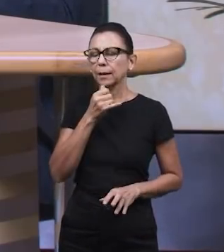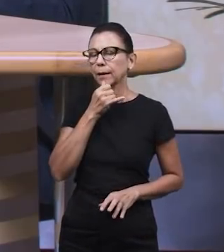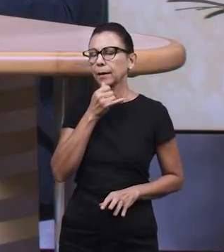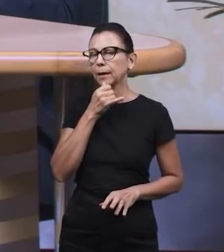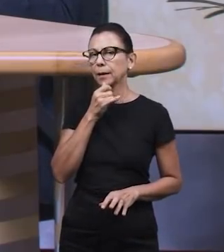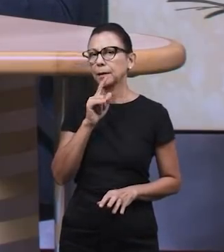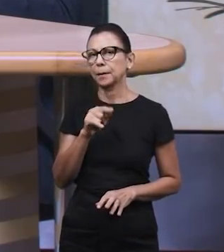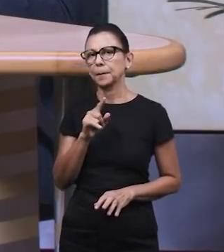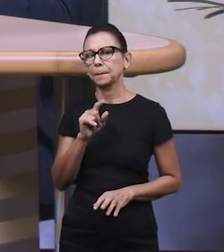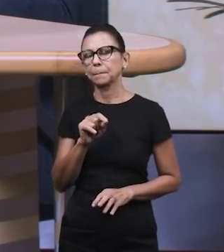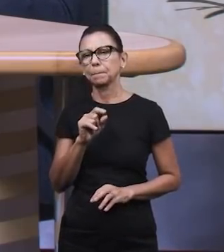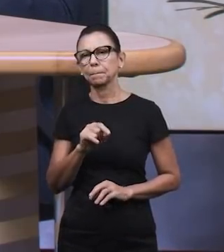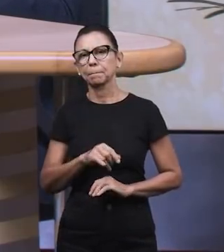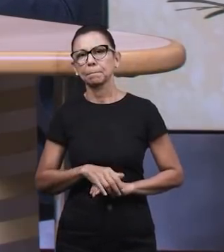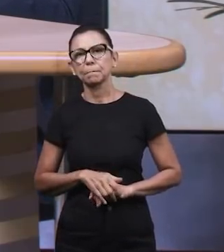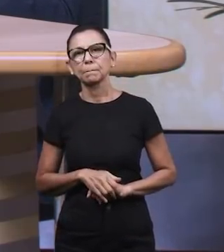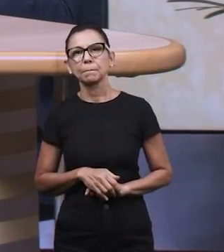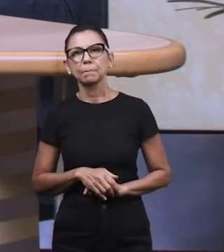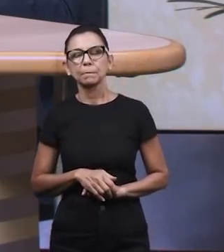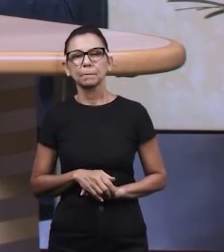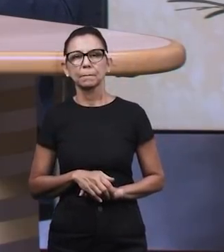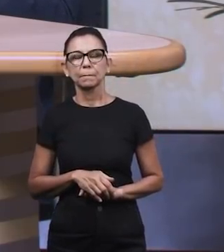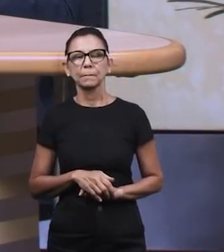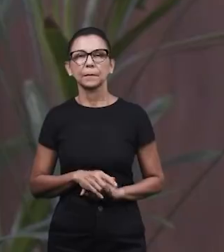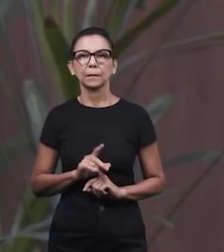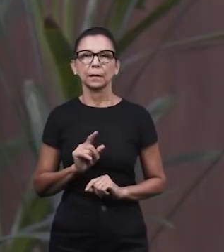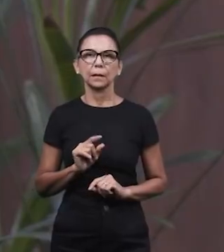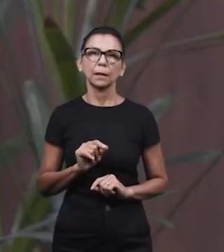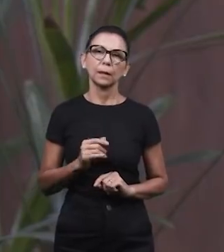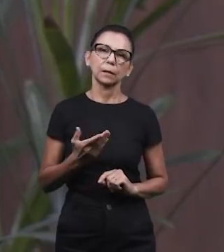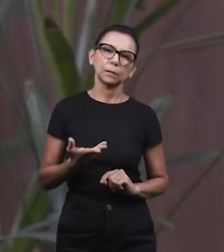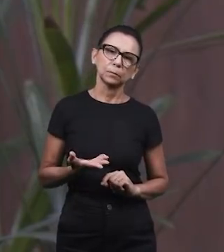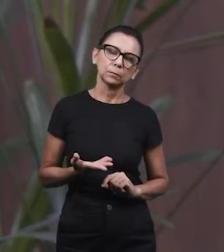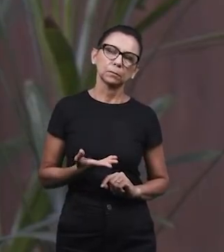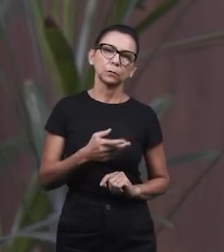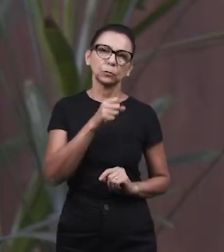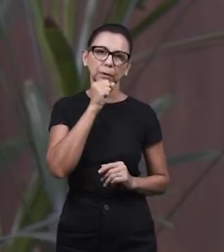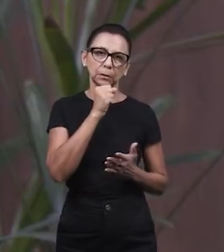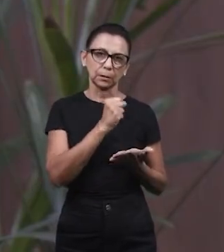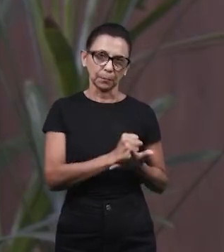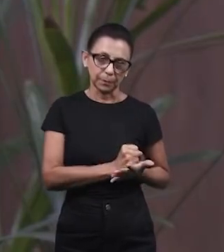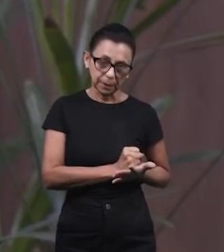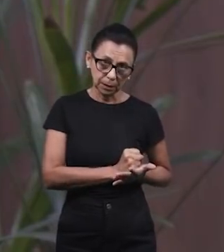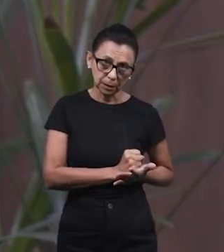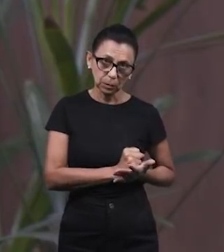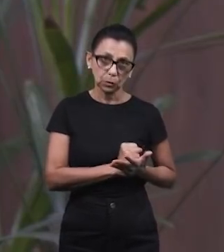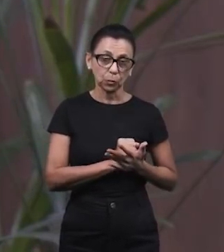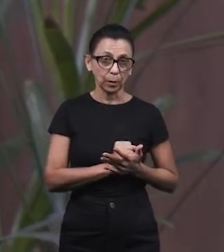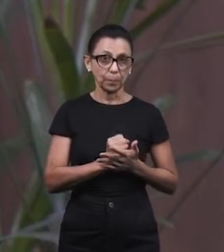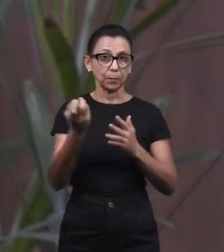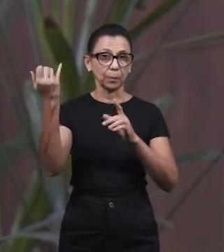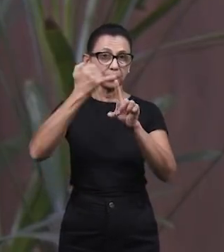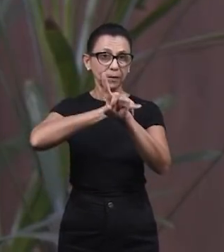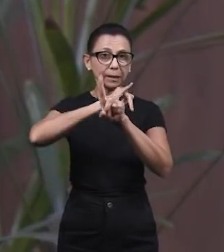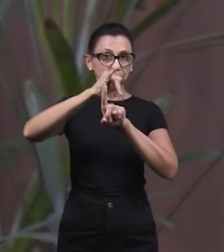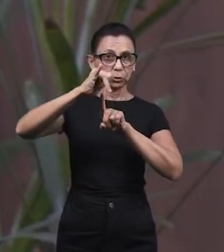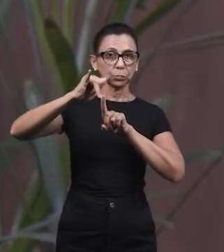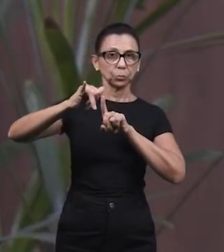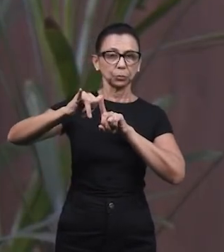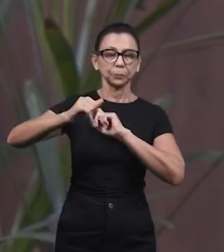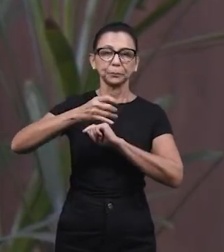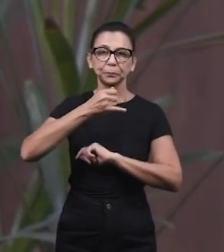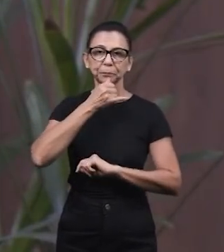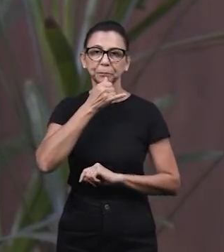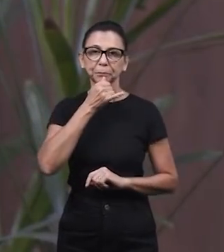por exemplo, como nós dissemos, né, tudo no Velho Testamento sobre Jesus tem o caráter